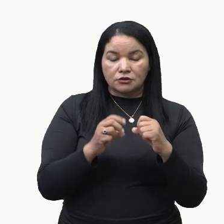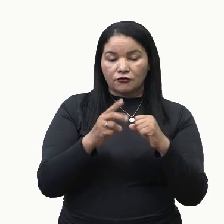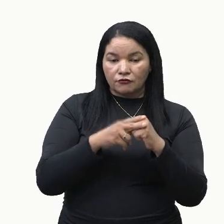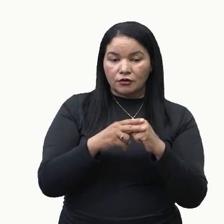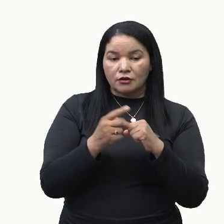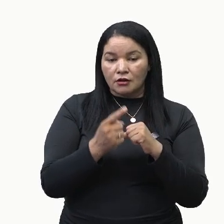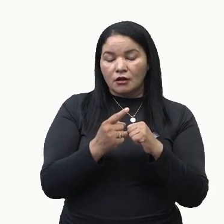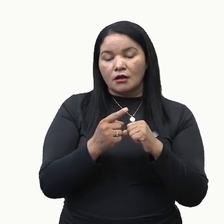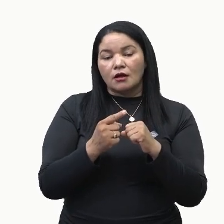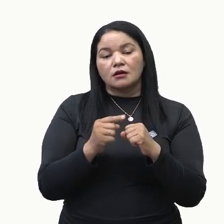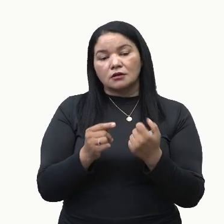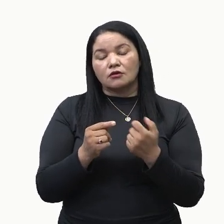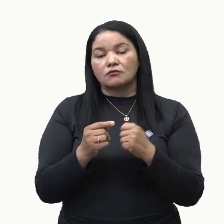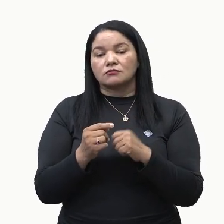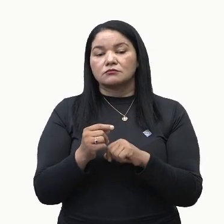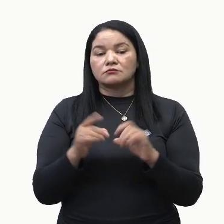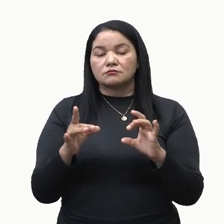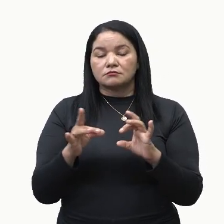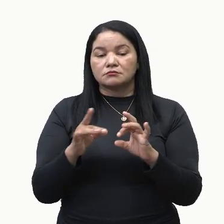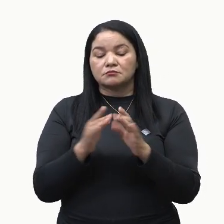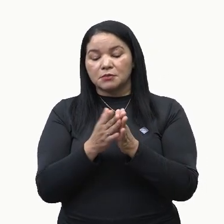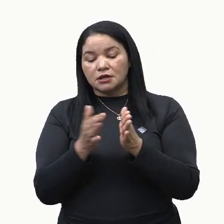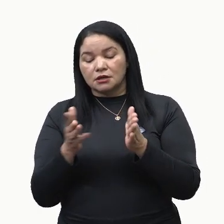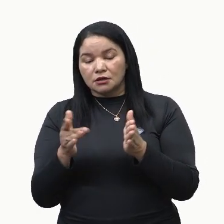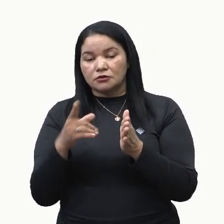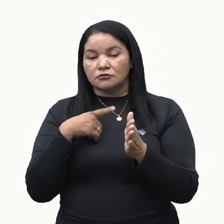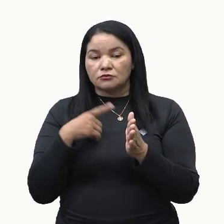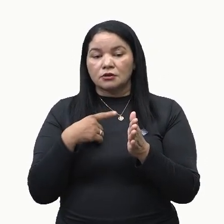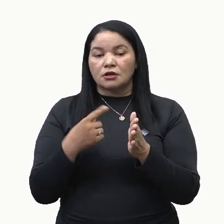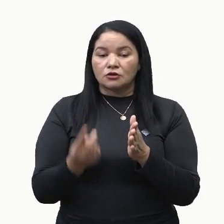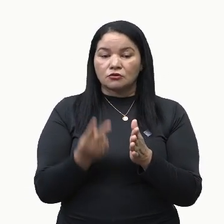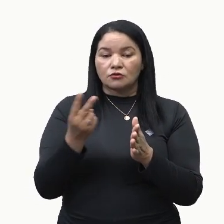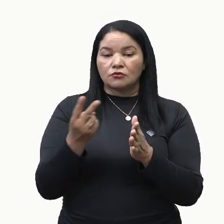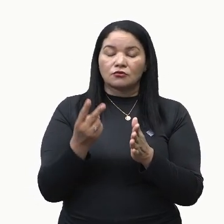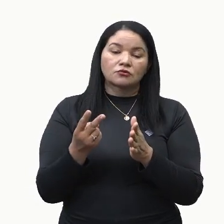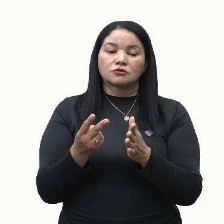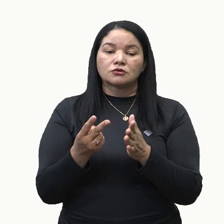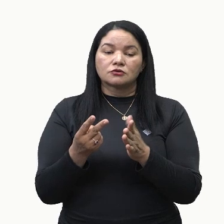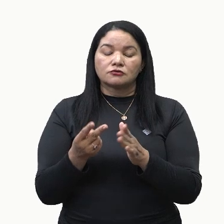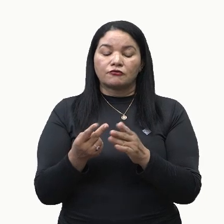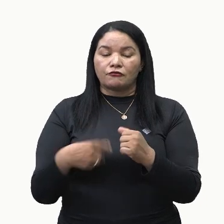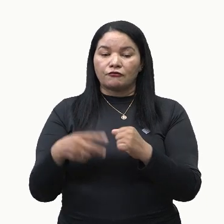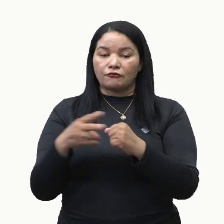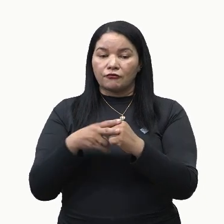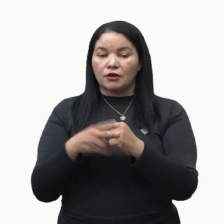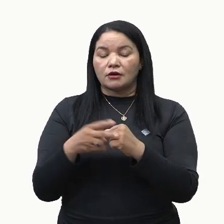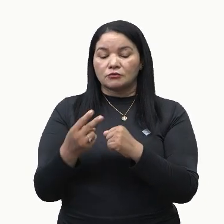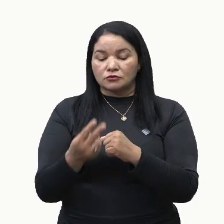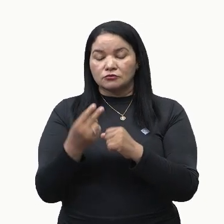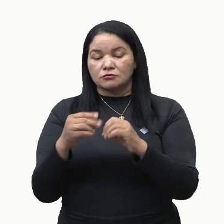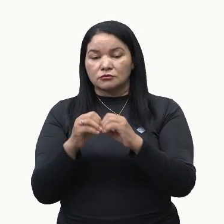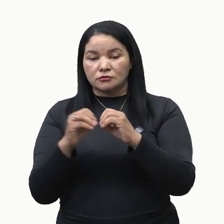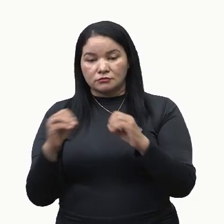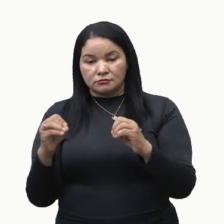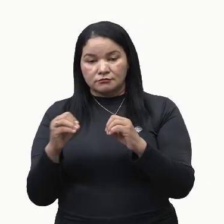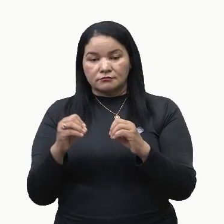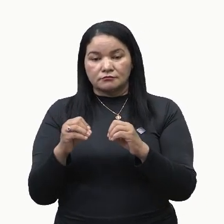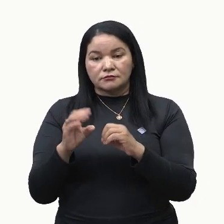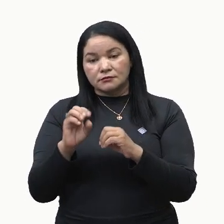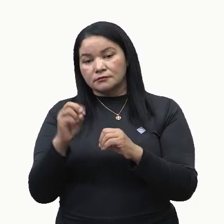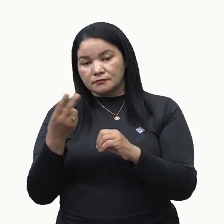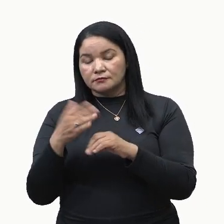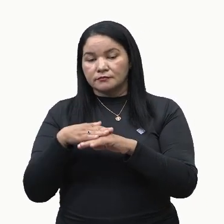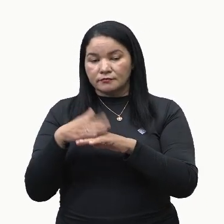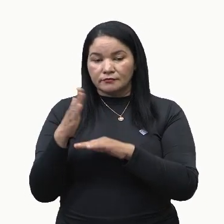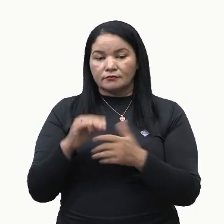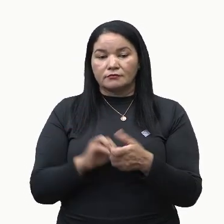2 ou mais orações, ele vai ser composto por 2 ou mais verbos. Olha só.